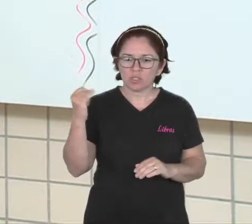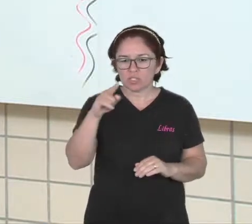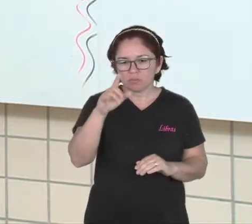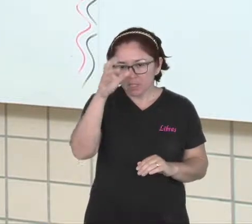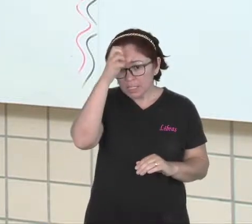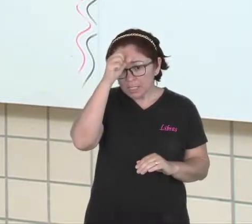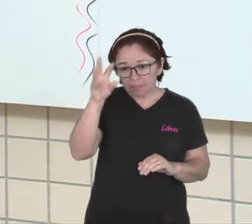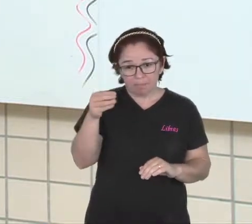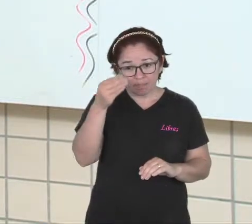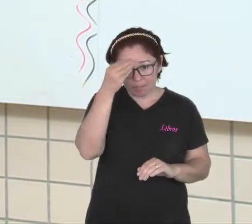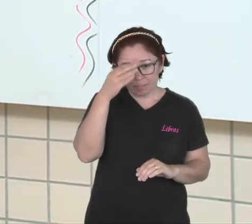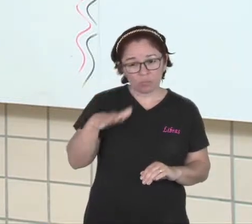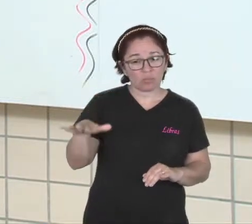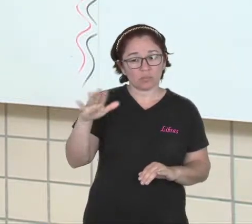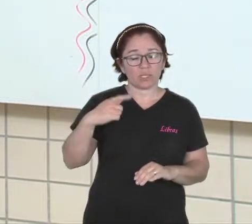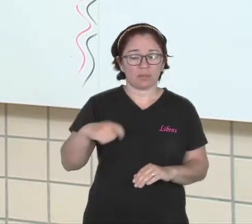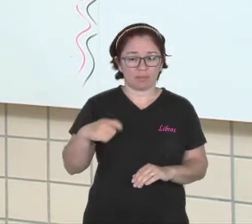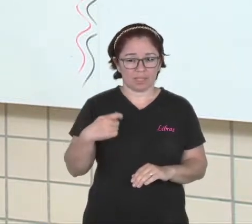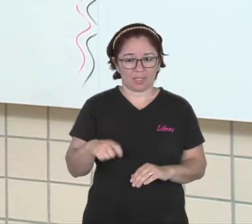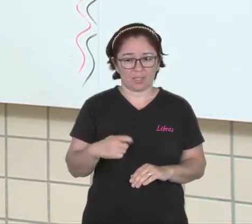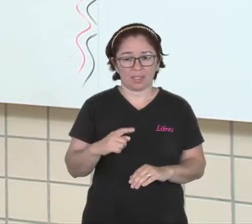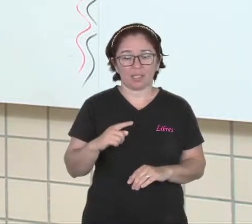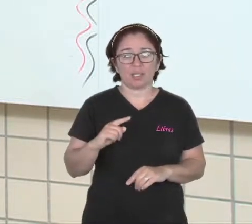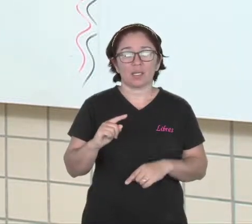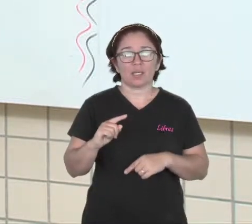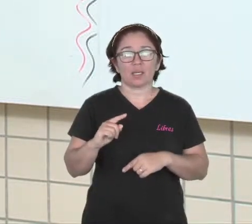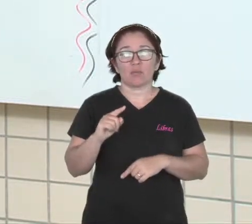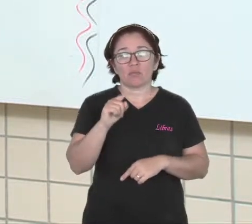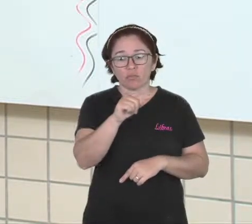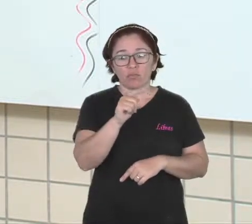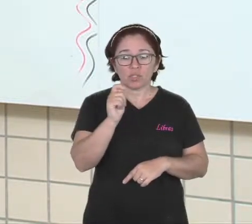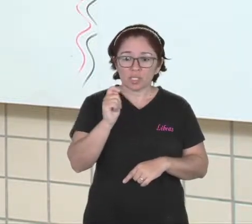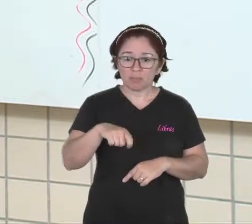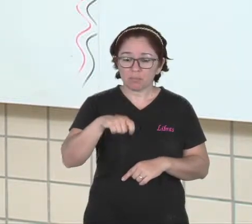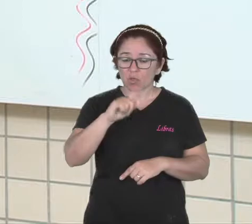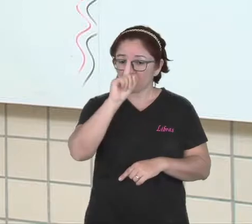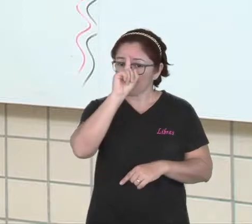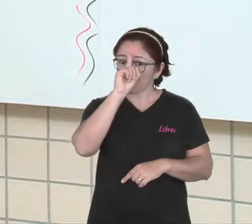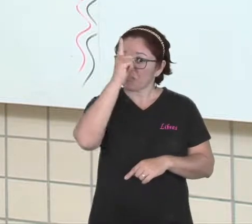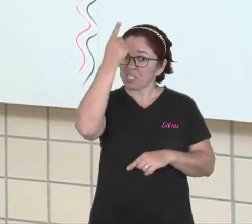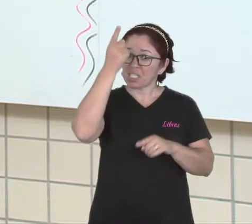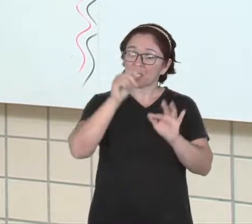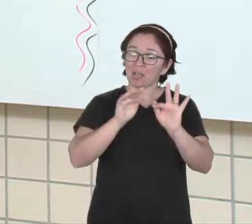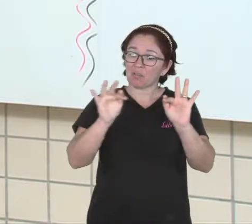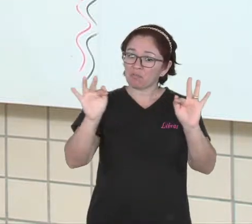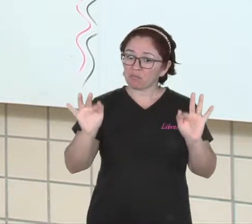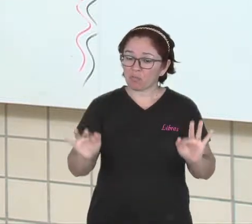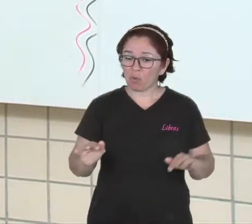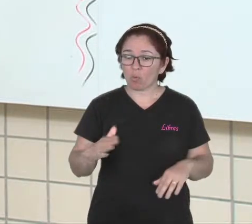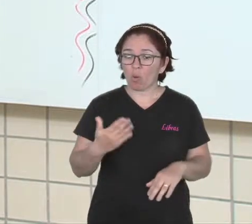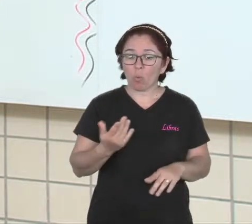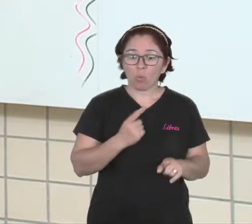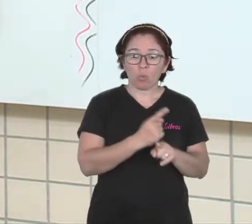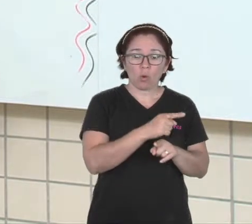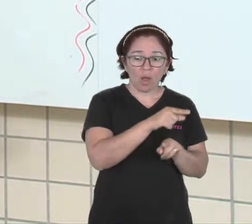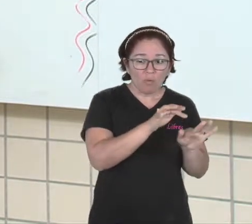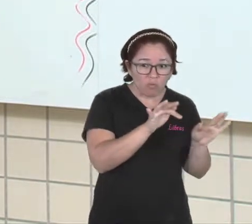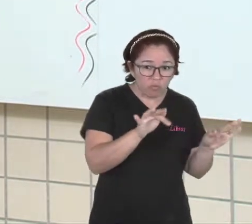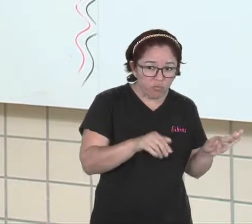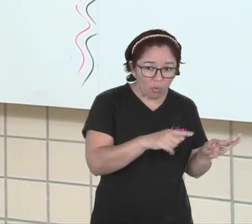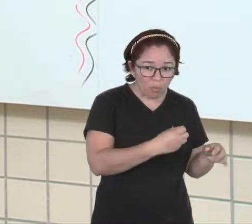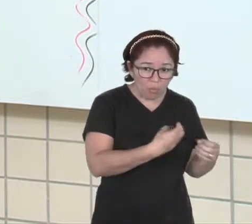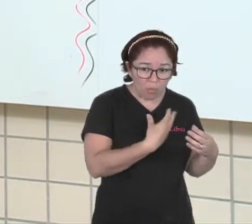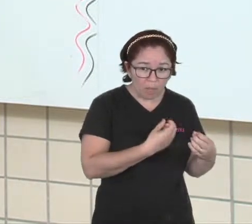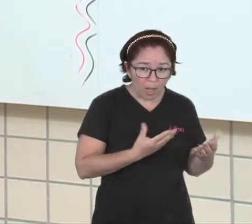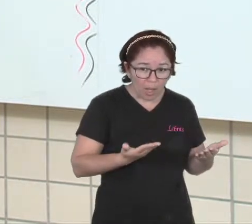agora, você vai poder descobrir as suas fórmulas, criar as suas fórmulas, ou entender aquelas fórmulas que você antes recebia